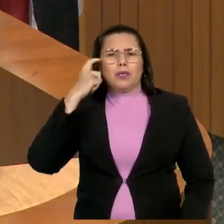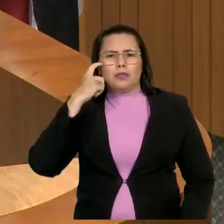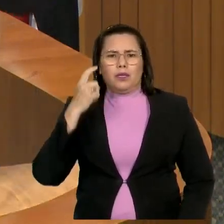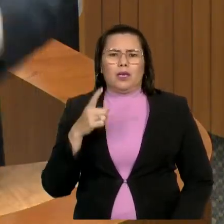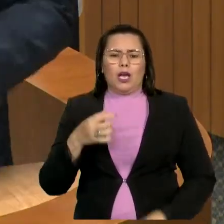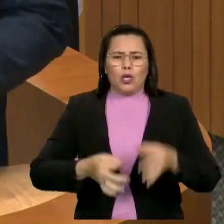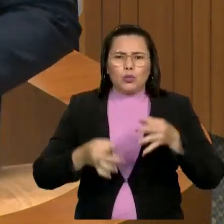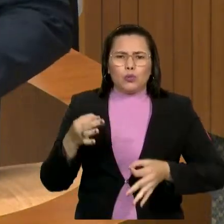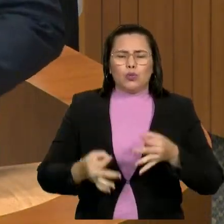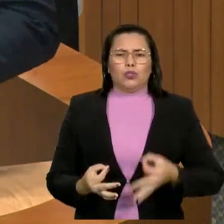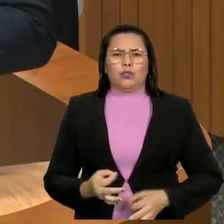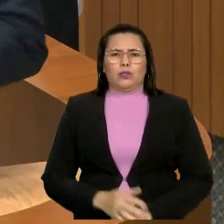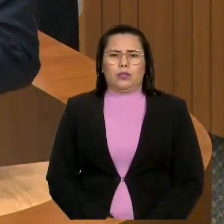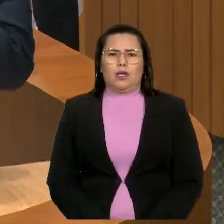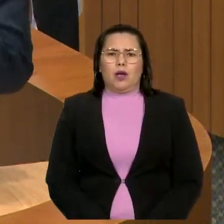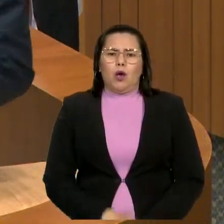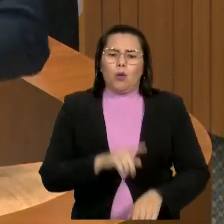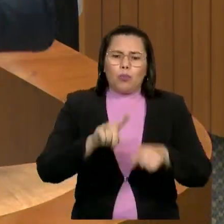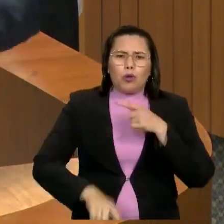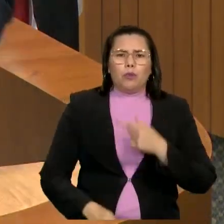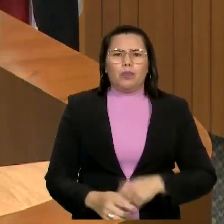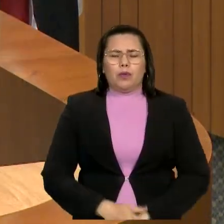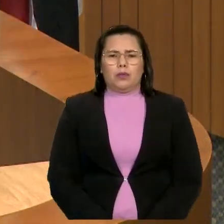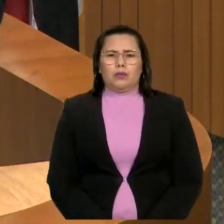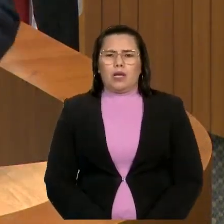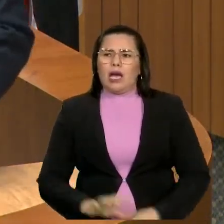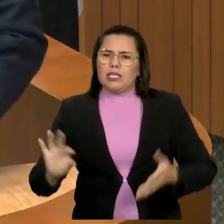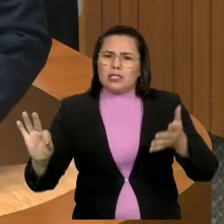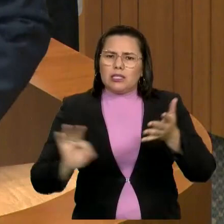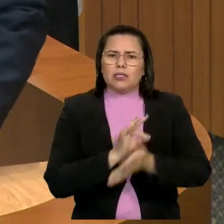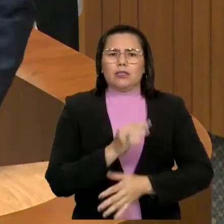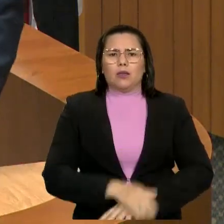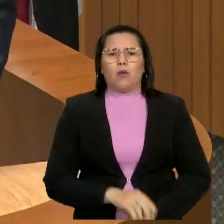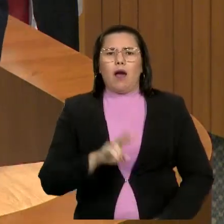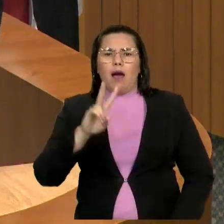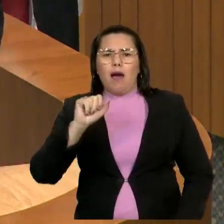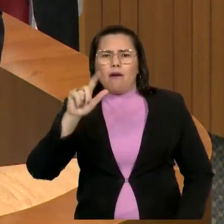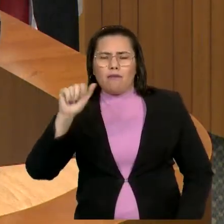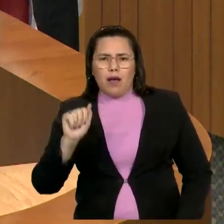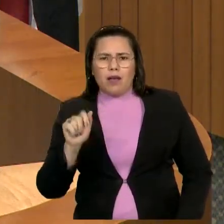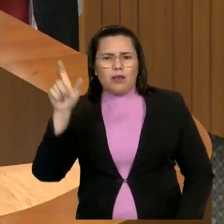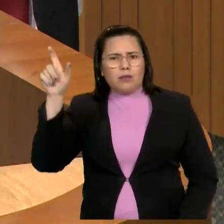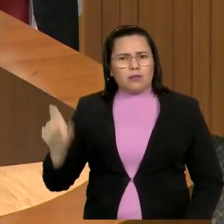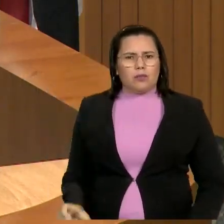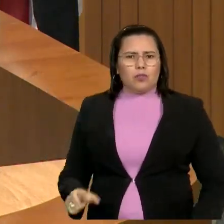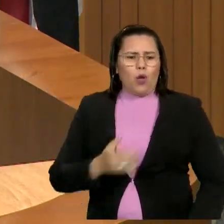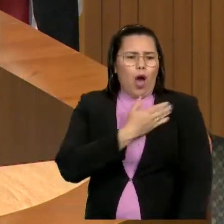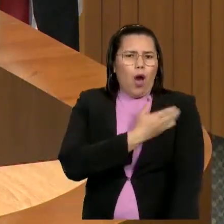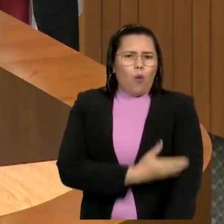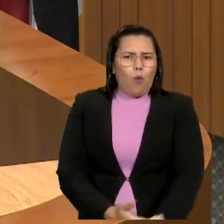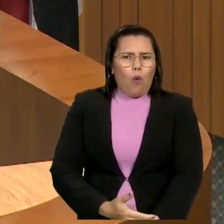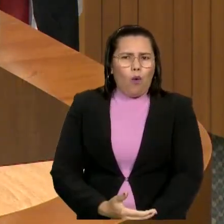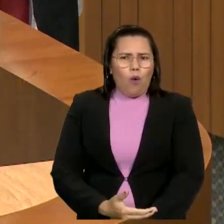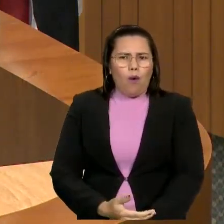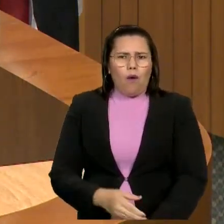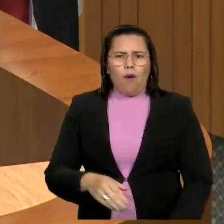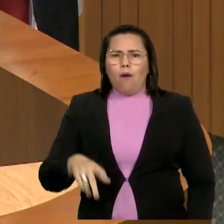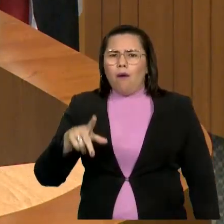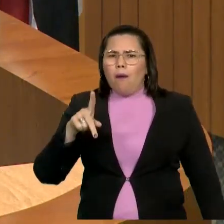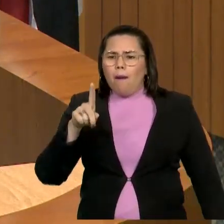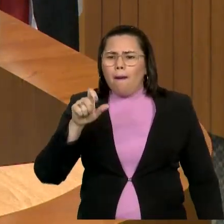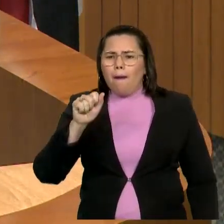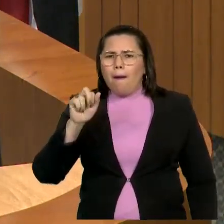justiça fosse negar um direito à vaga para um menino pardo, entrar numa